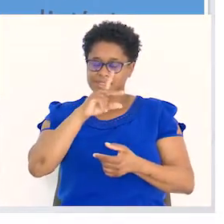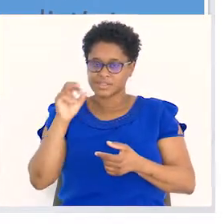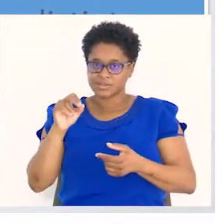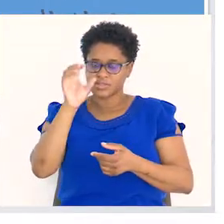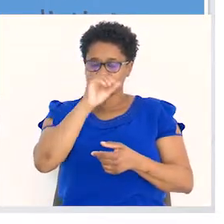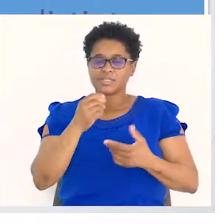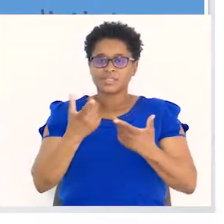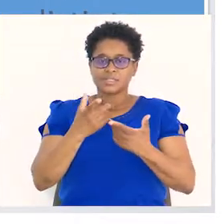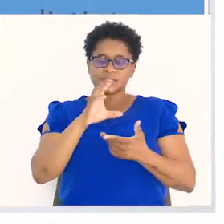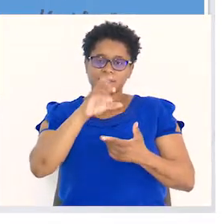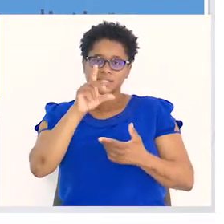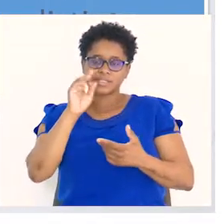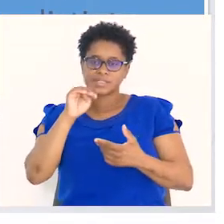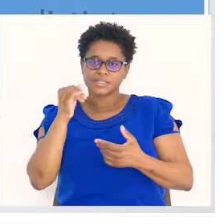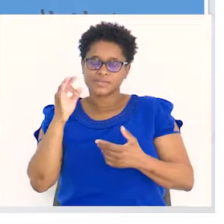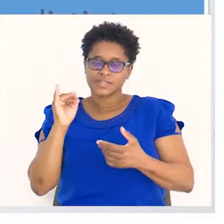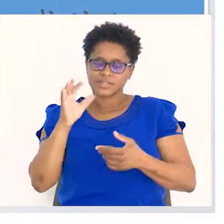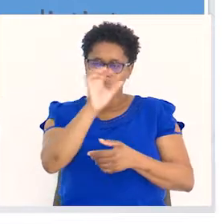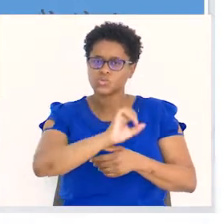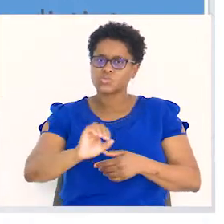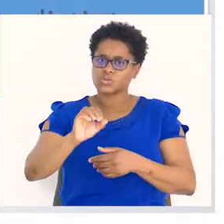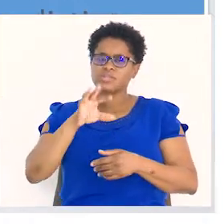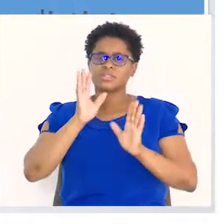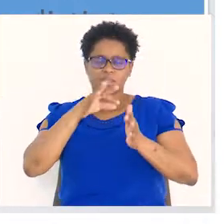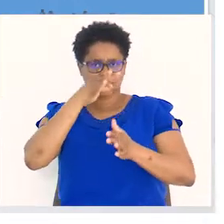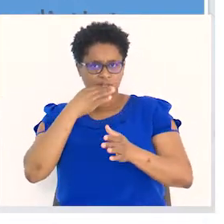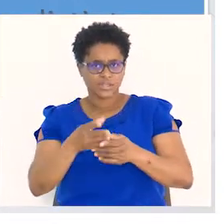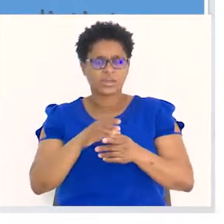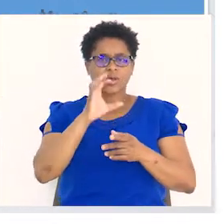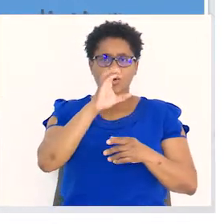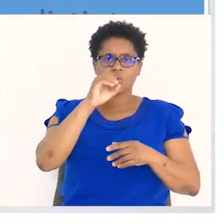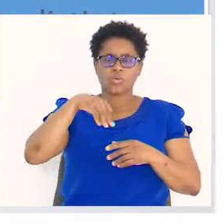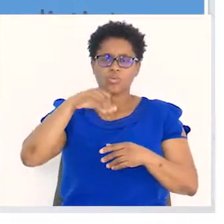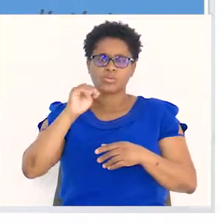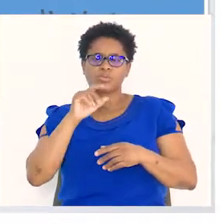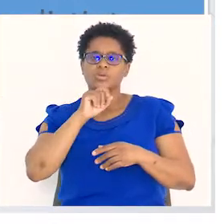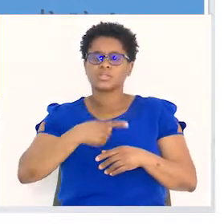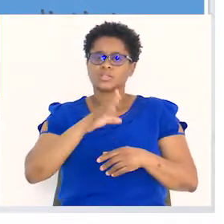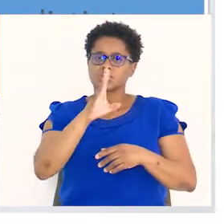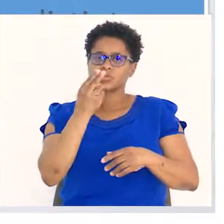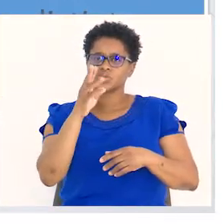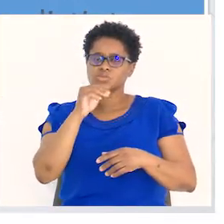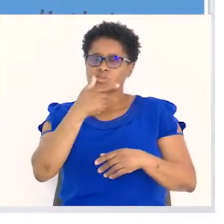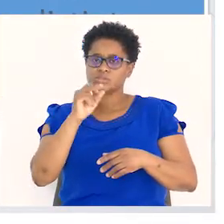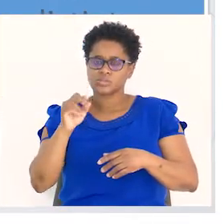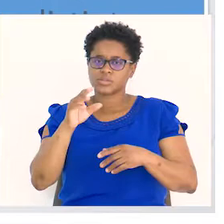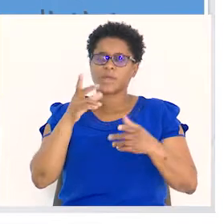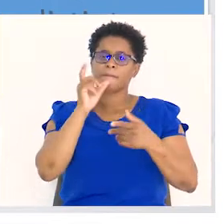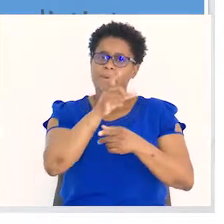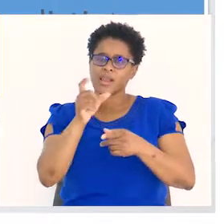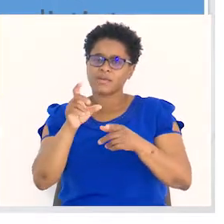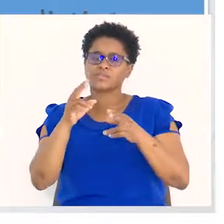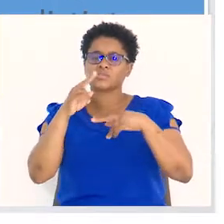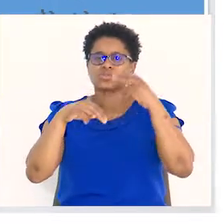dissemos que a composição pode ser por justaposição, vocábulos formados por duas palavras